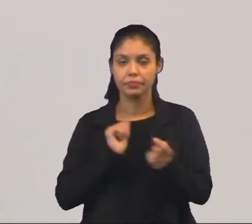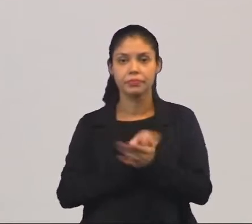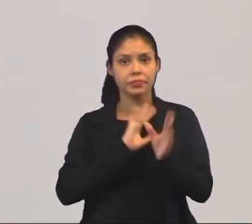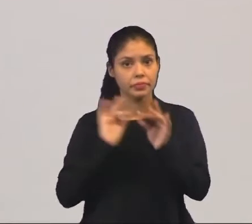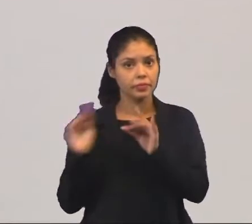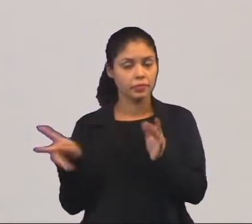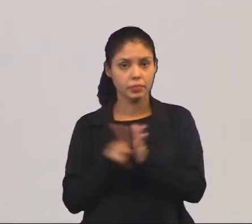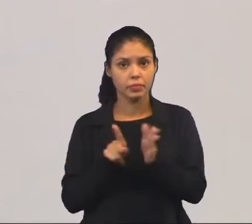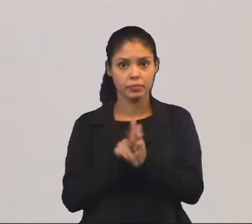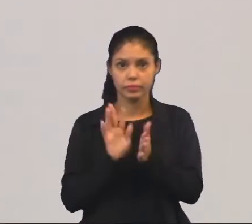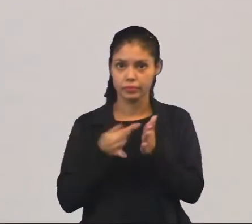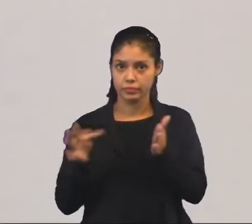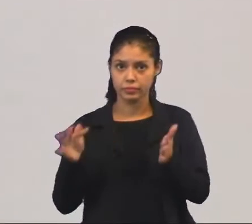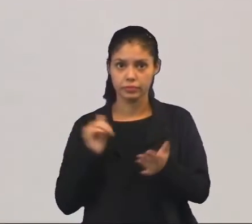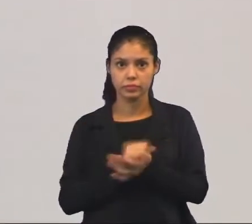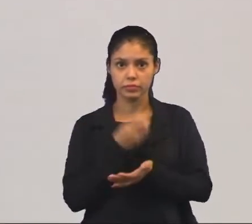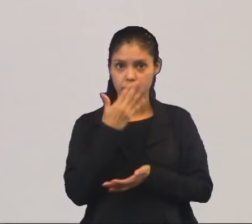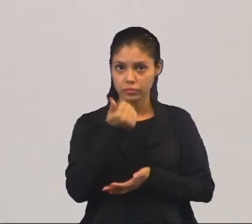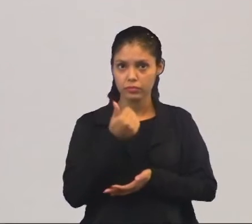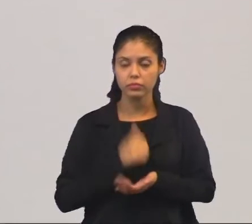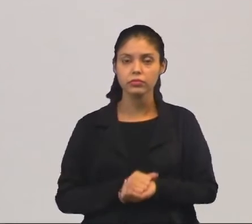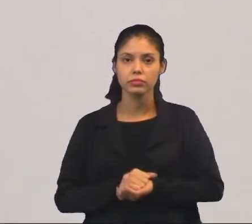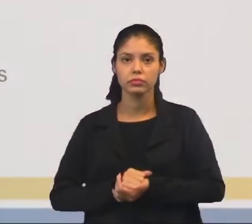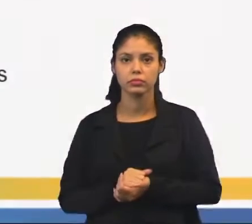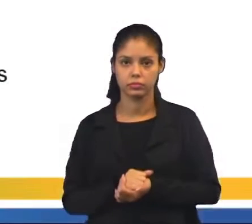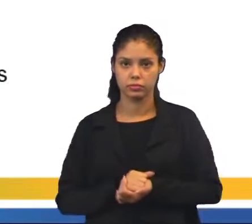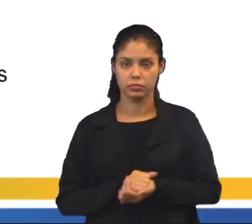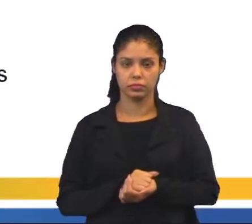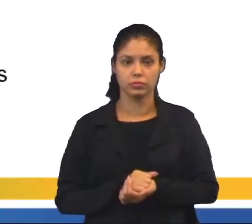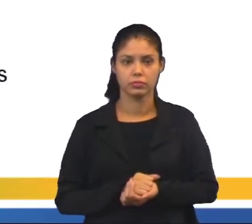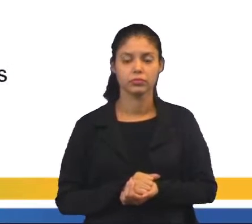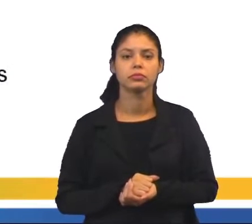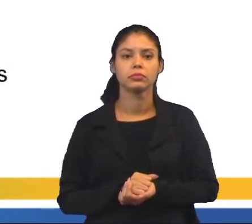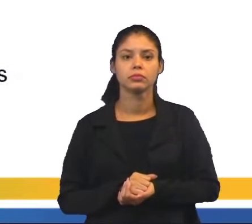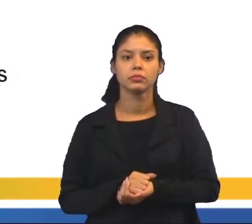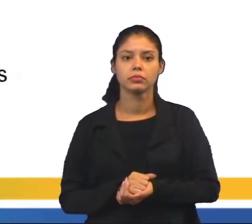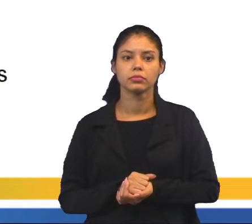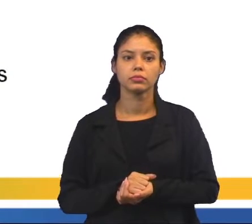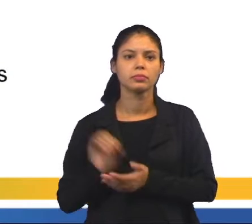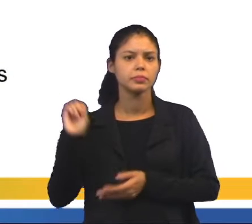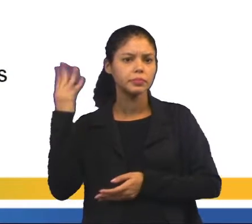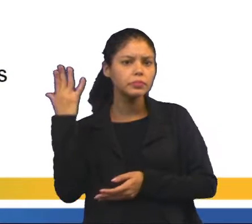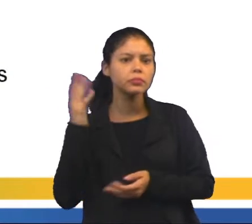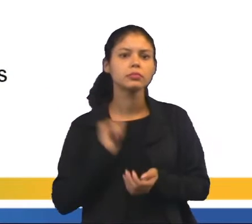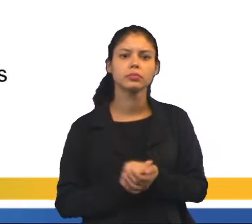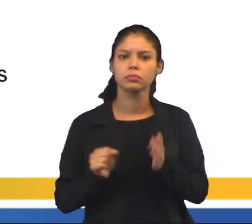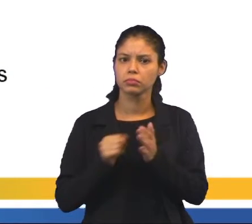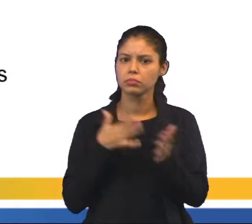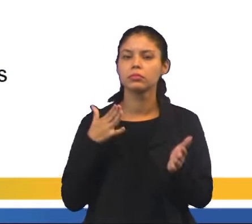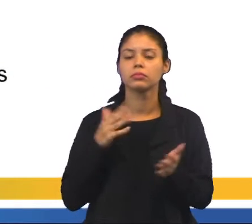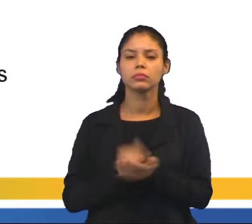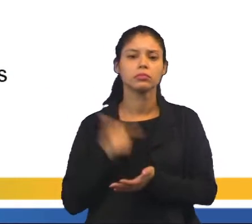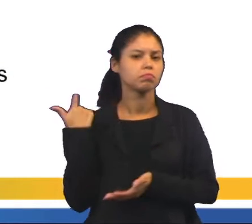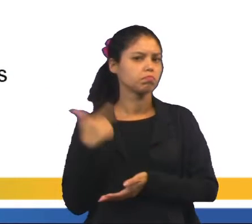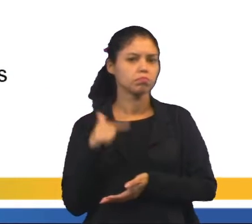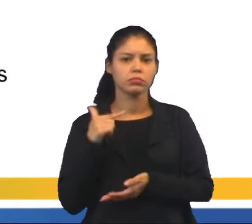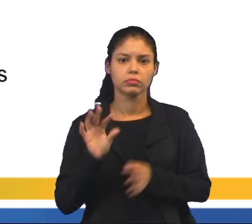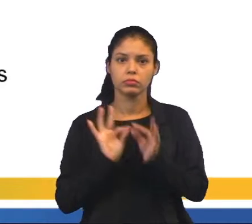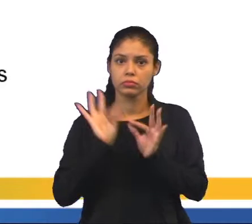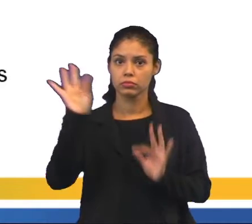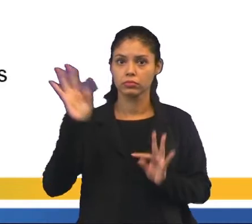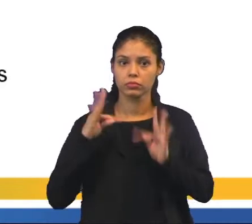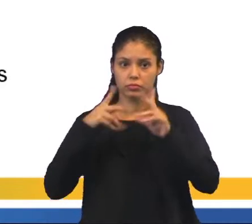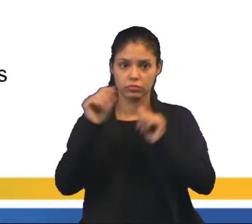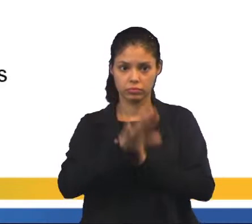Cada um tem a sua fórmula, tudo bem? Então, vamos lá. Acontecendo que muitas vezes não